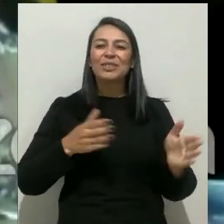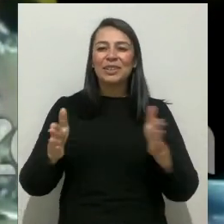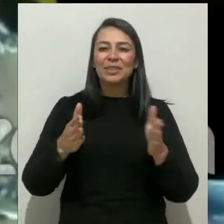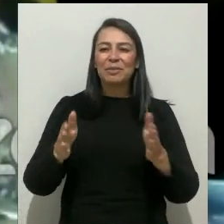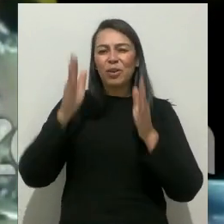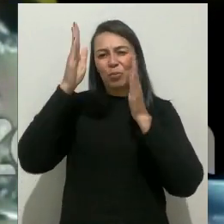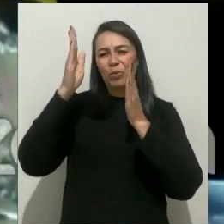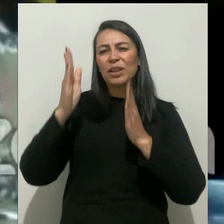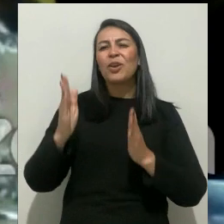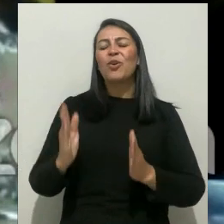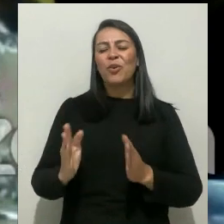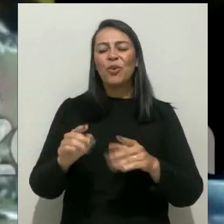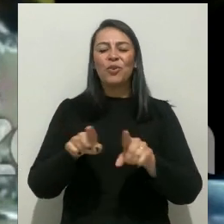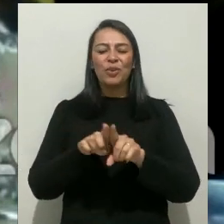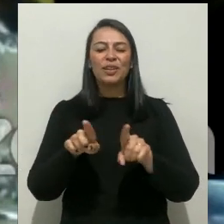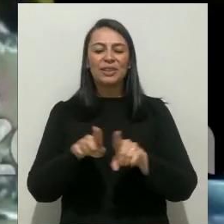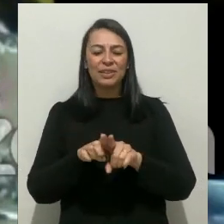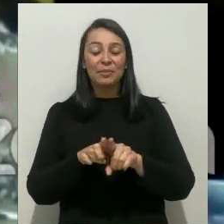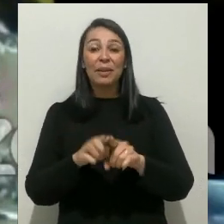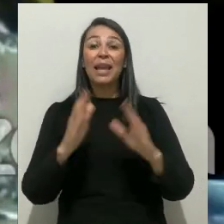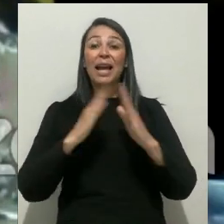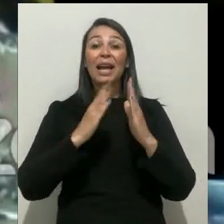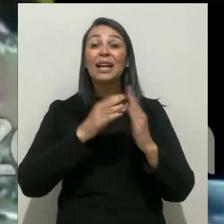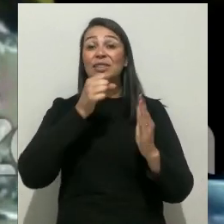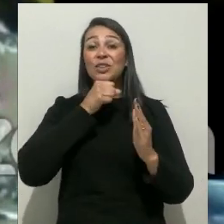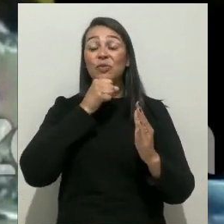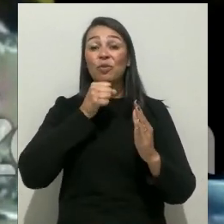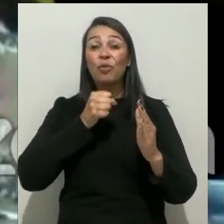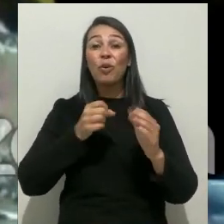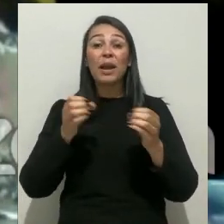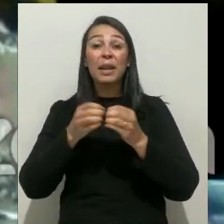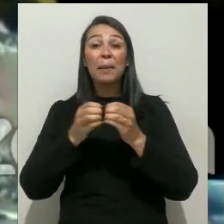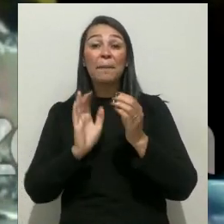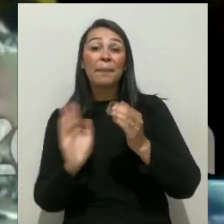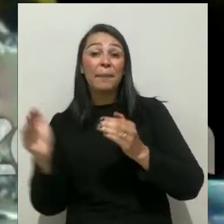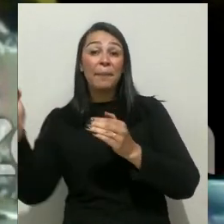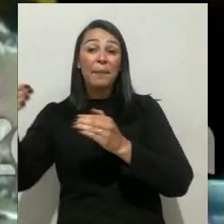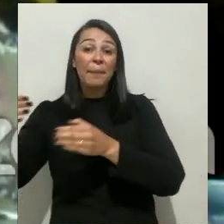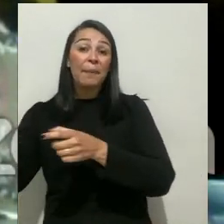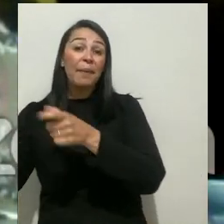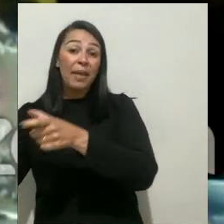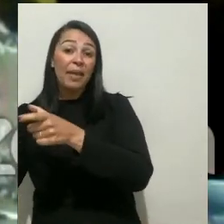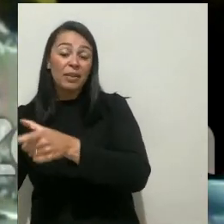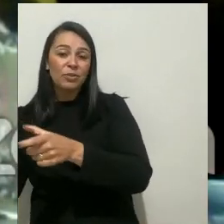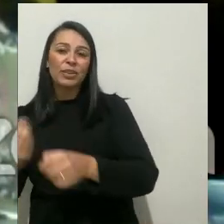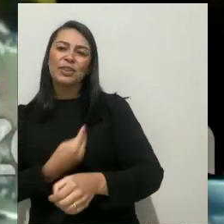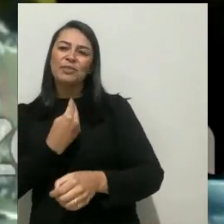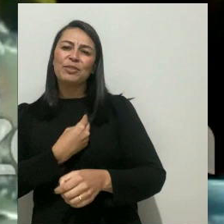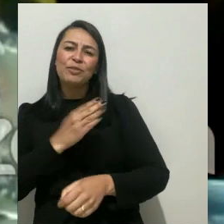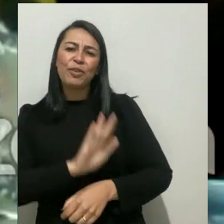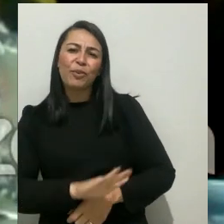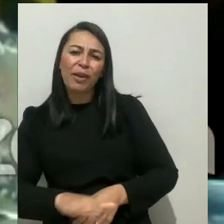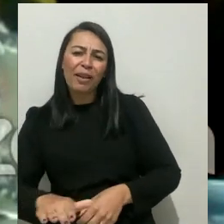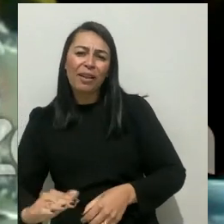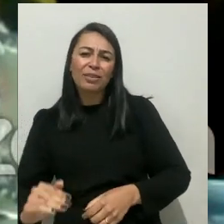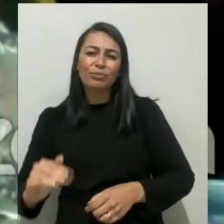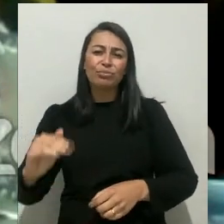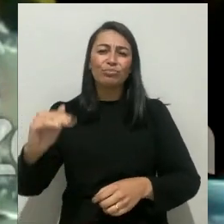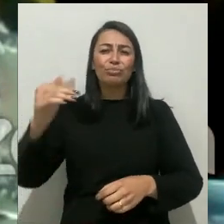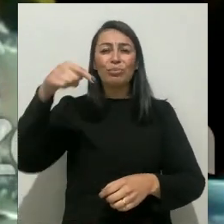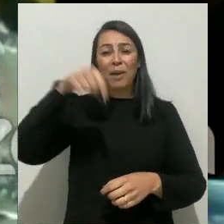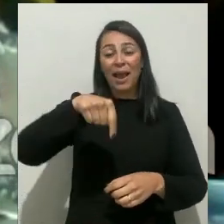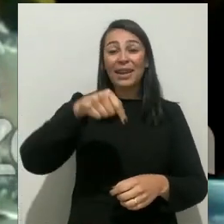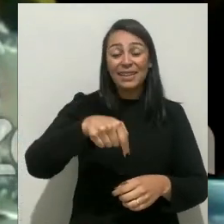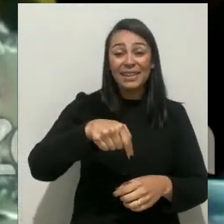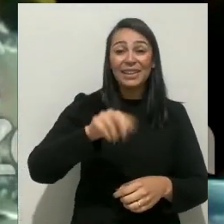eu estou com o anel da minha avózinha, que a casa dos meus avós era aqui na esquina. E a gente viveu uma infância aqui, né? E foi tudo